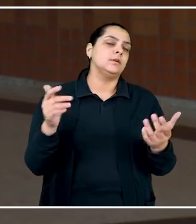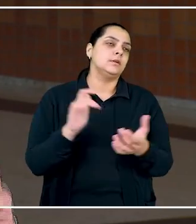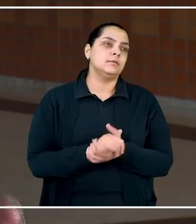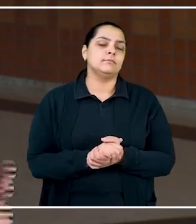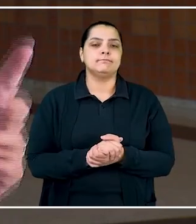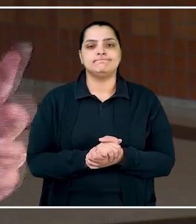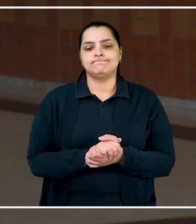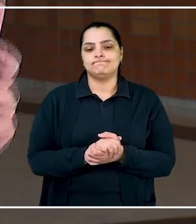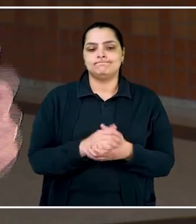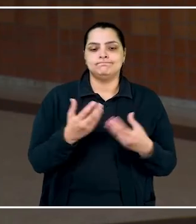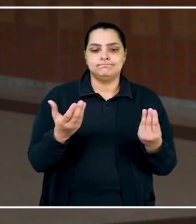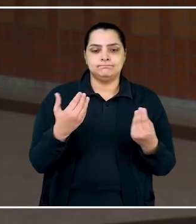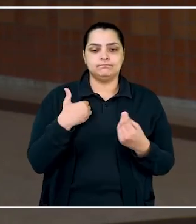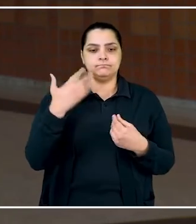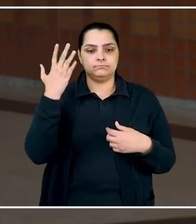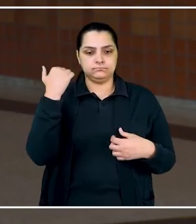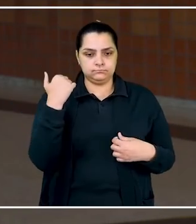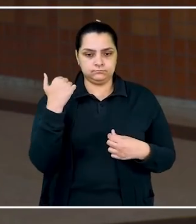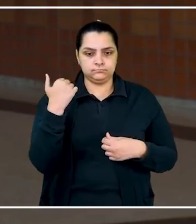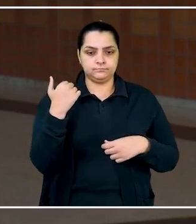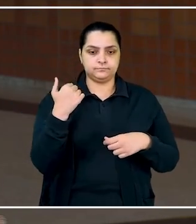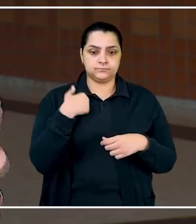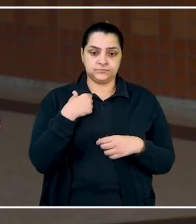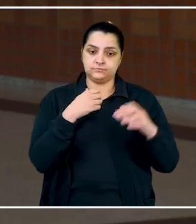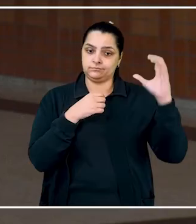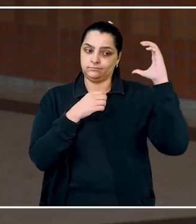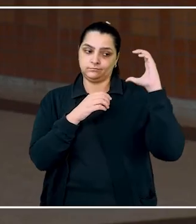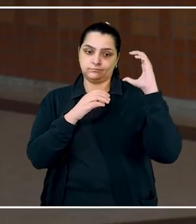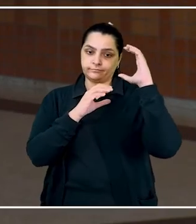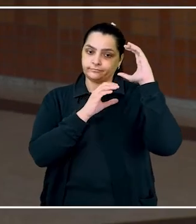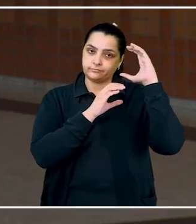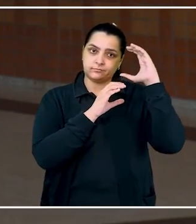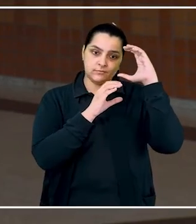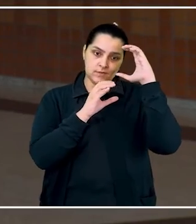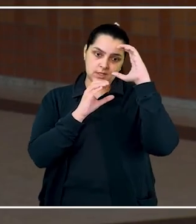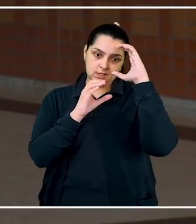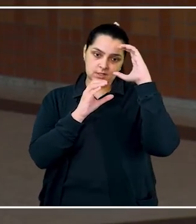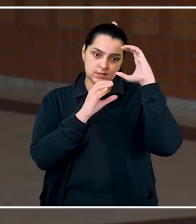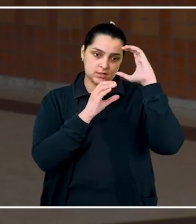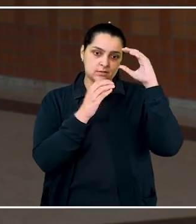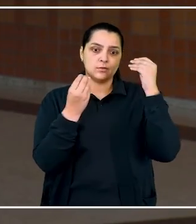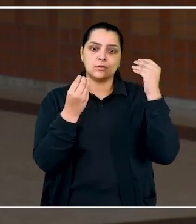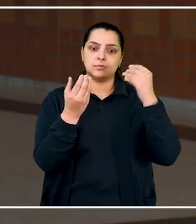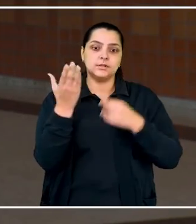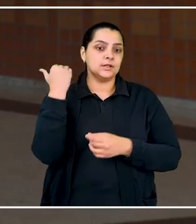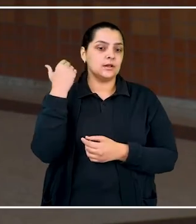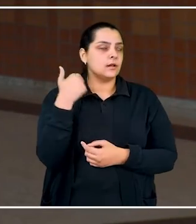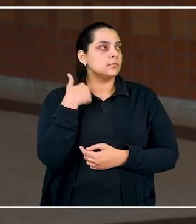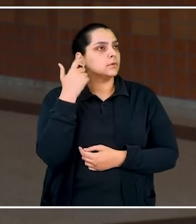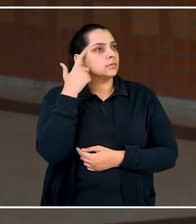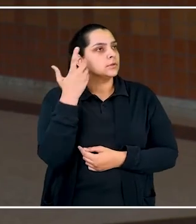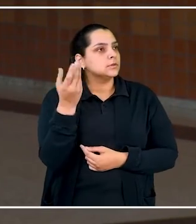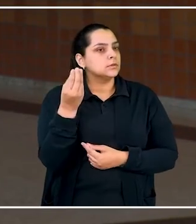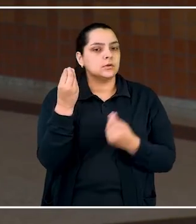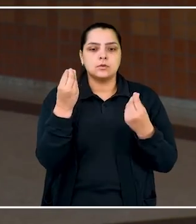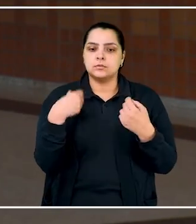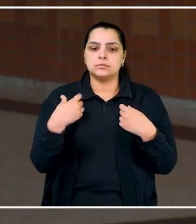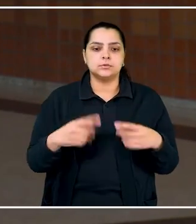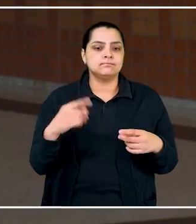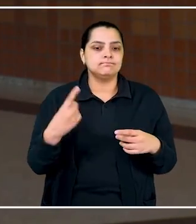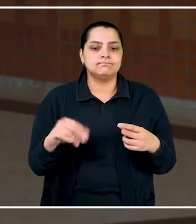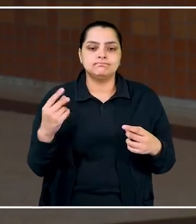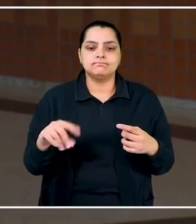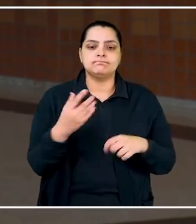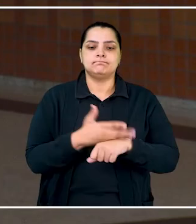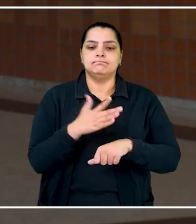né? Por mais que eu sou do lado direito, que eu filmo, a gente coloca a câmera no ombro direito, mas na época eu falei assim, tem que correr